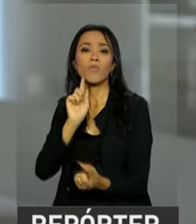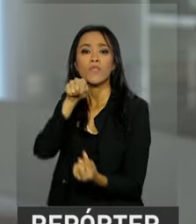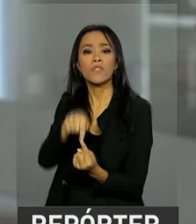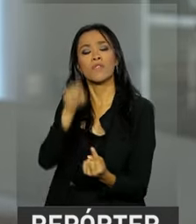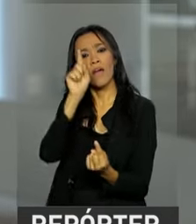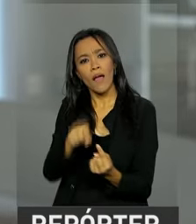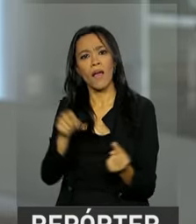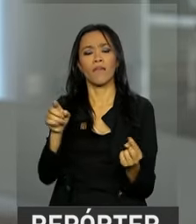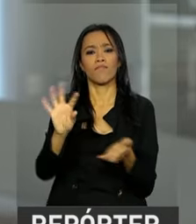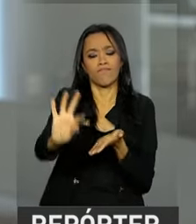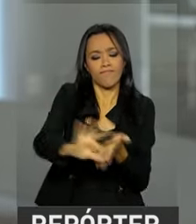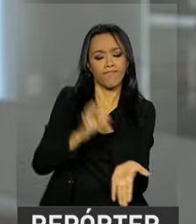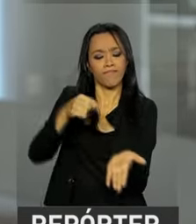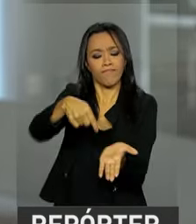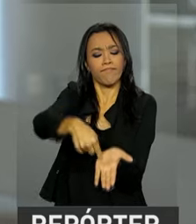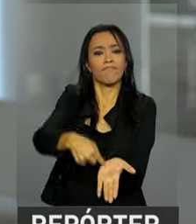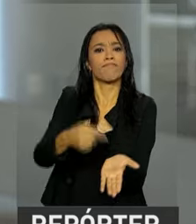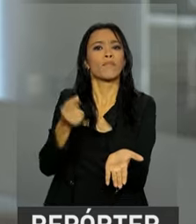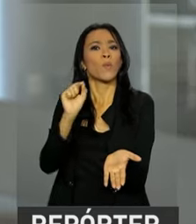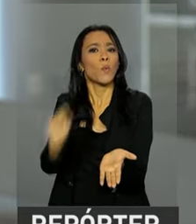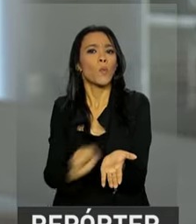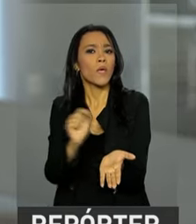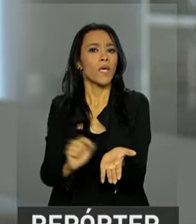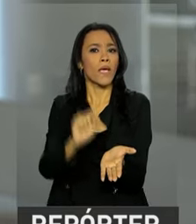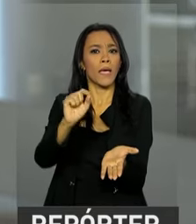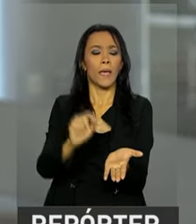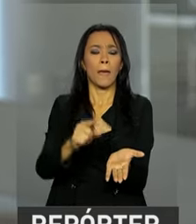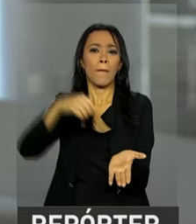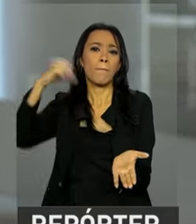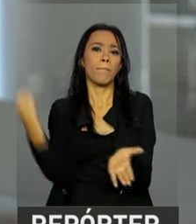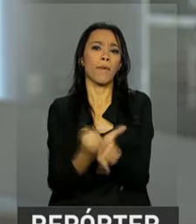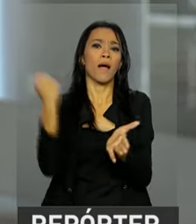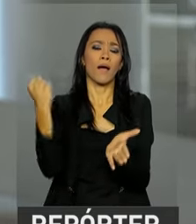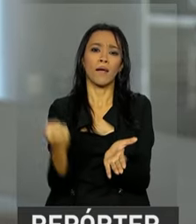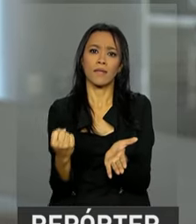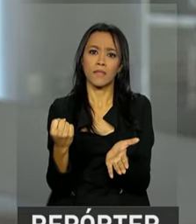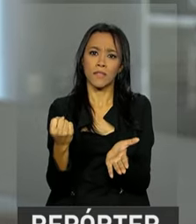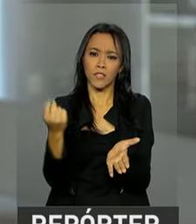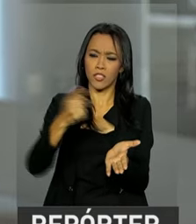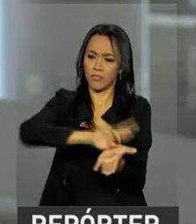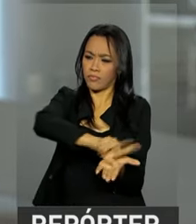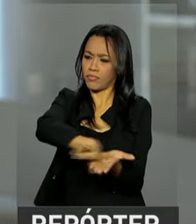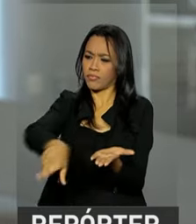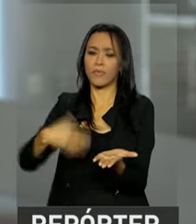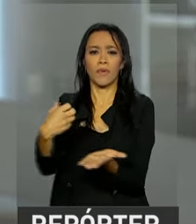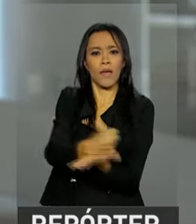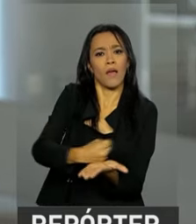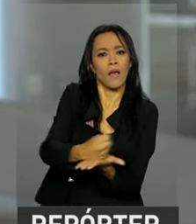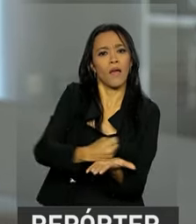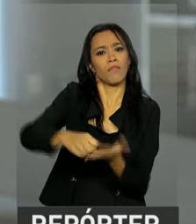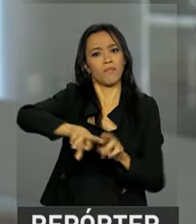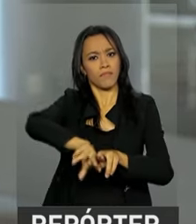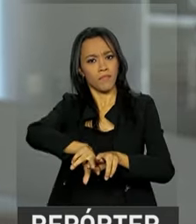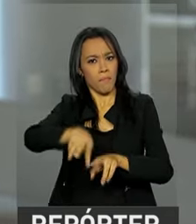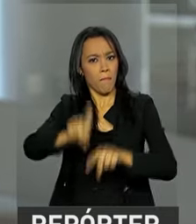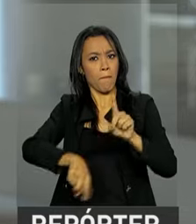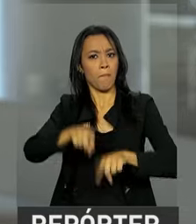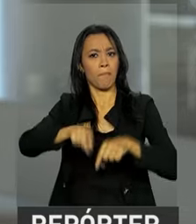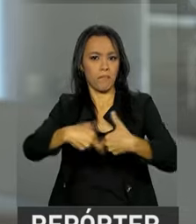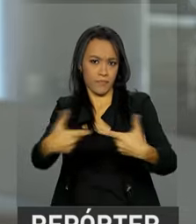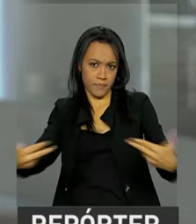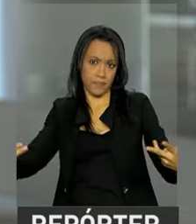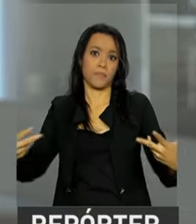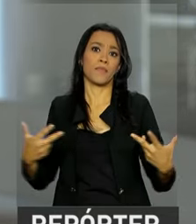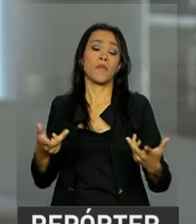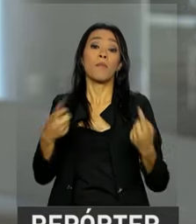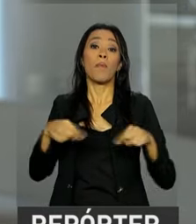agilizar A análise de patentes de produtos e de processos farmacêuticos o que também deve facilitar então a